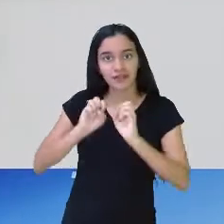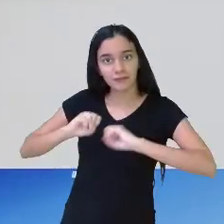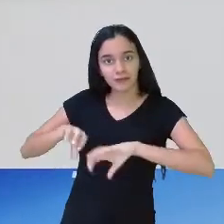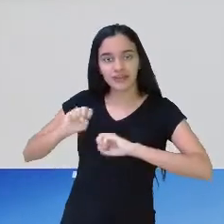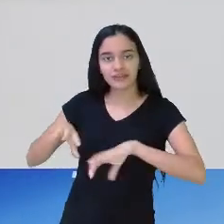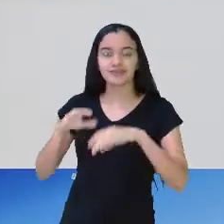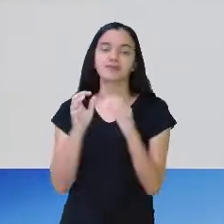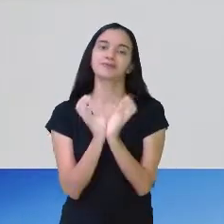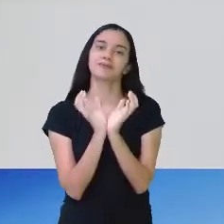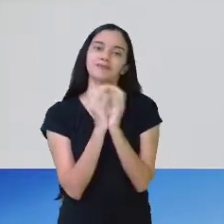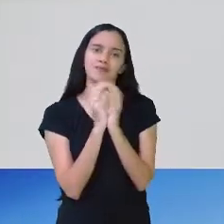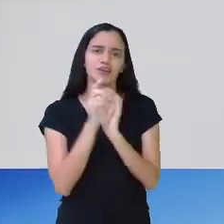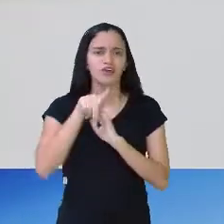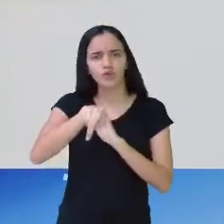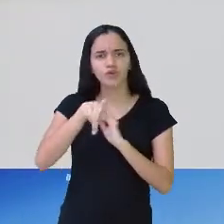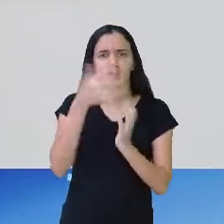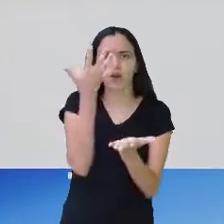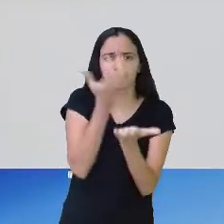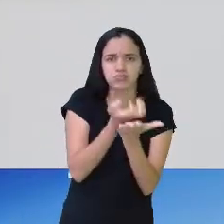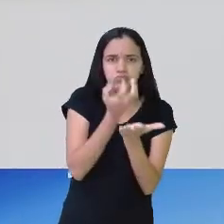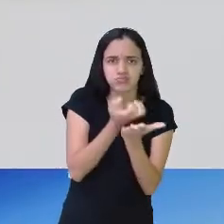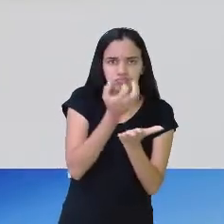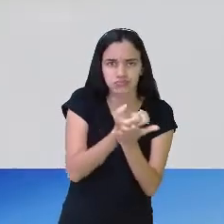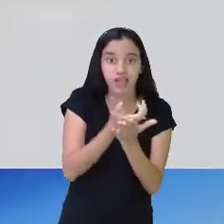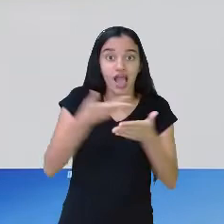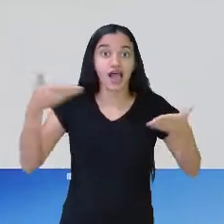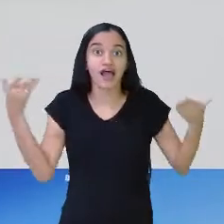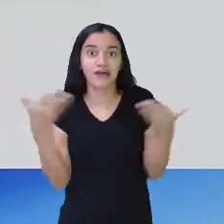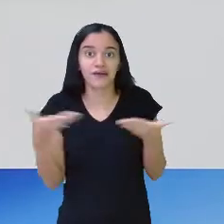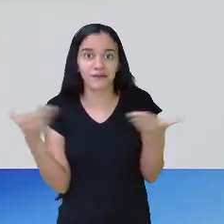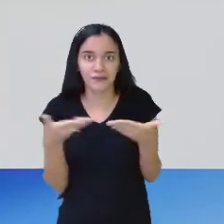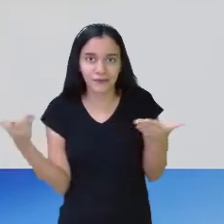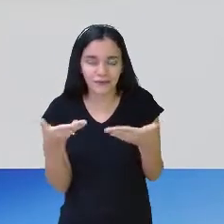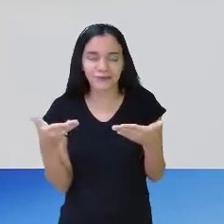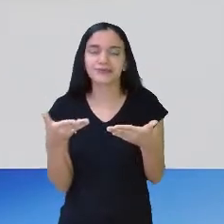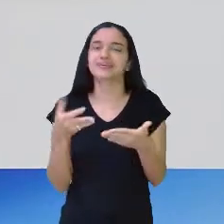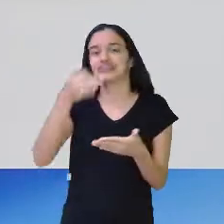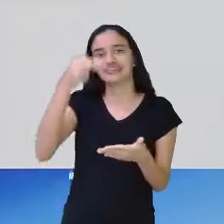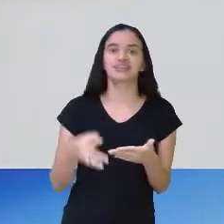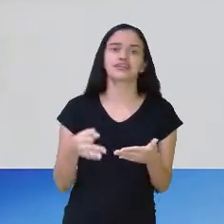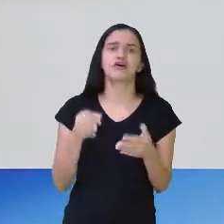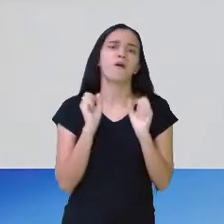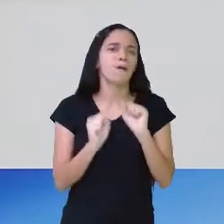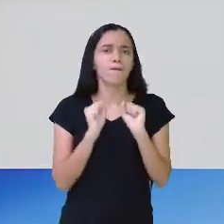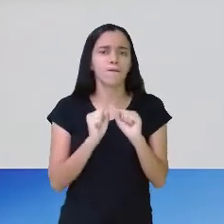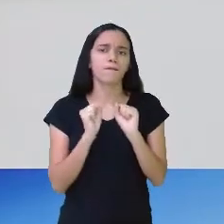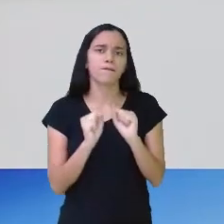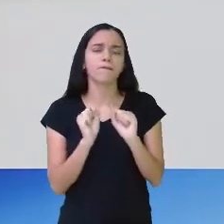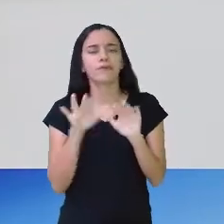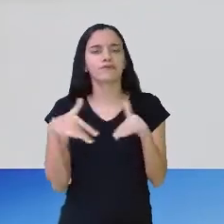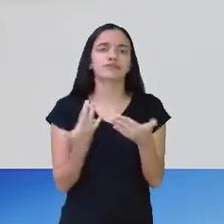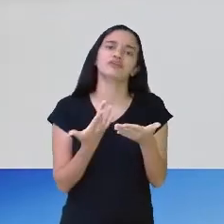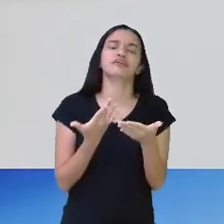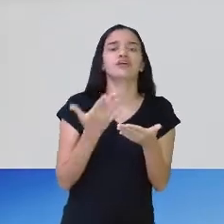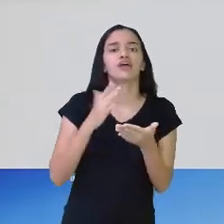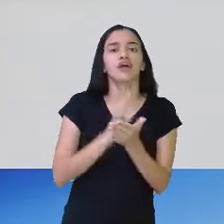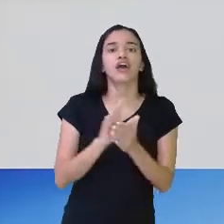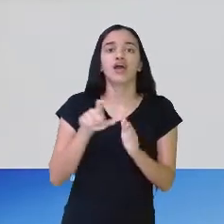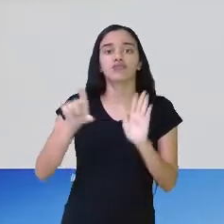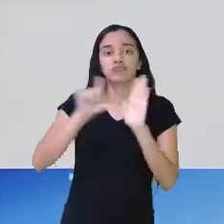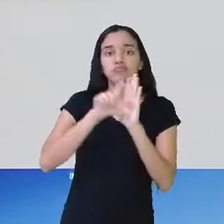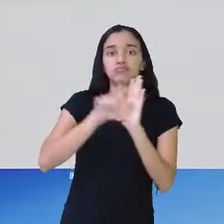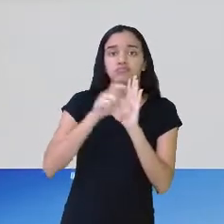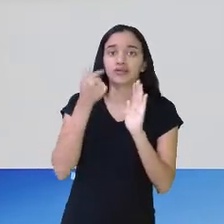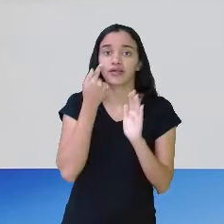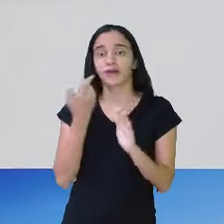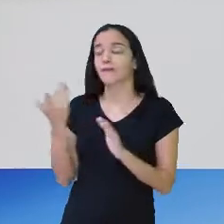você ainda não downloadou, faça um download agora, tá certo? Vocês podem fazê-lo tanto pelo QR Code que